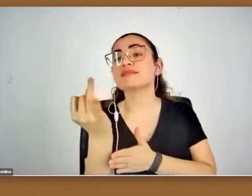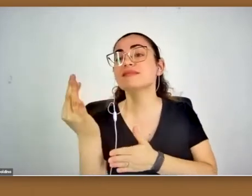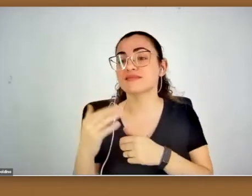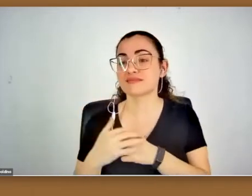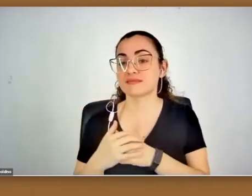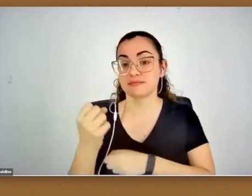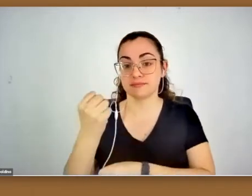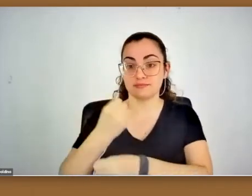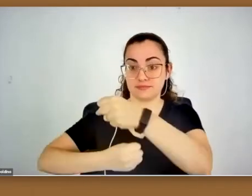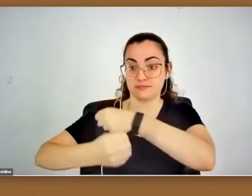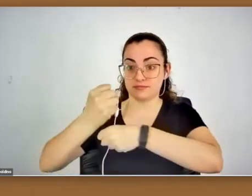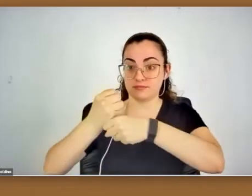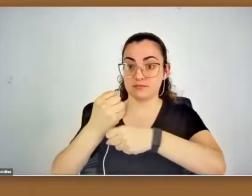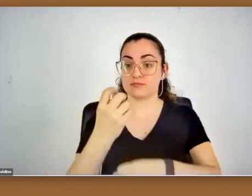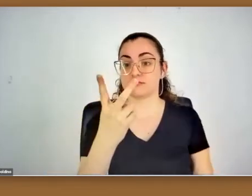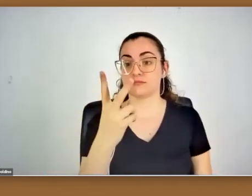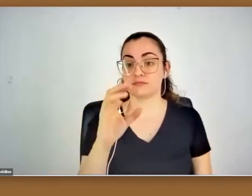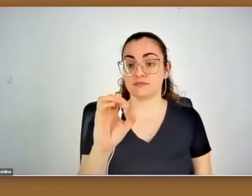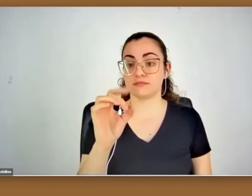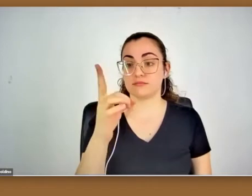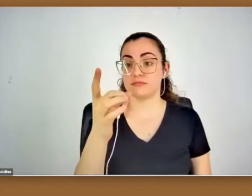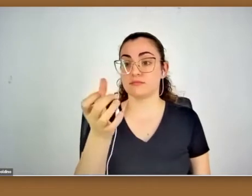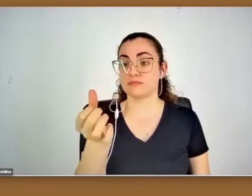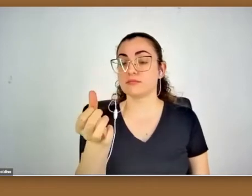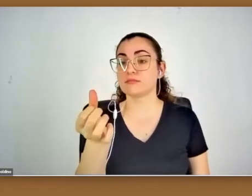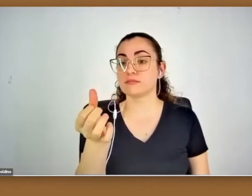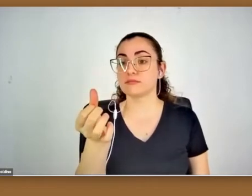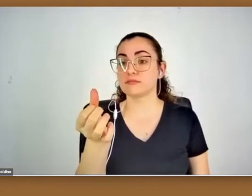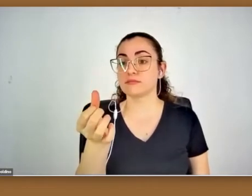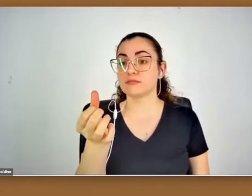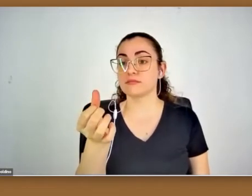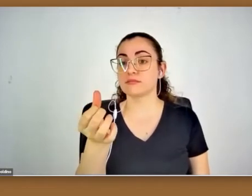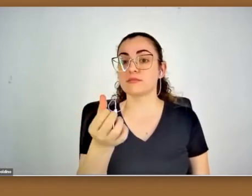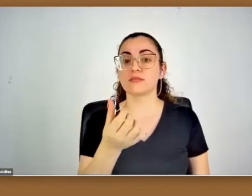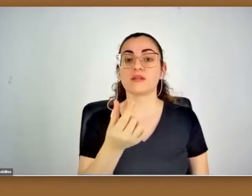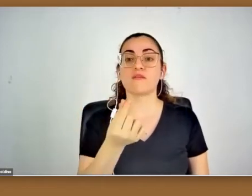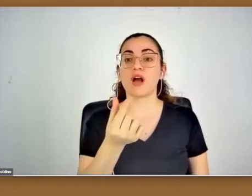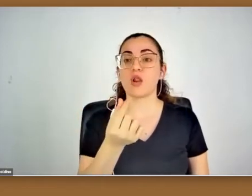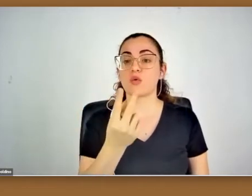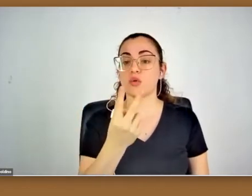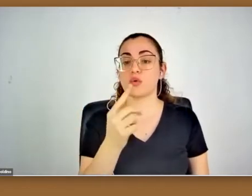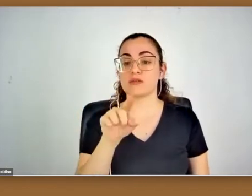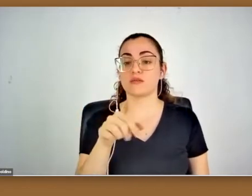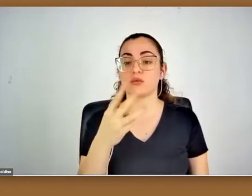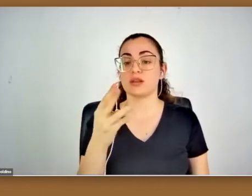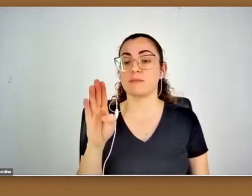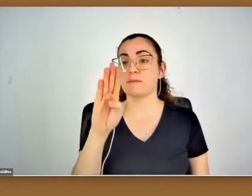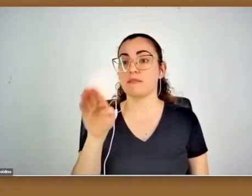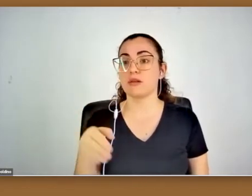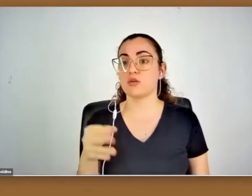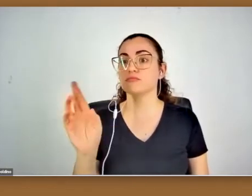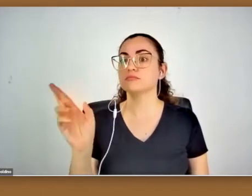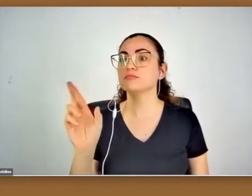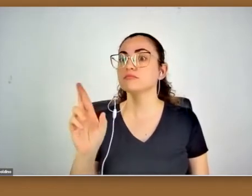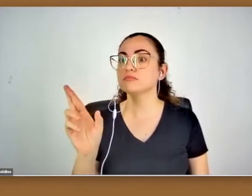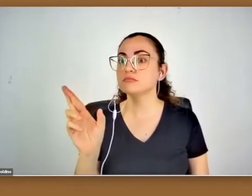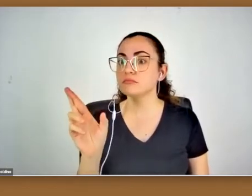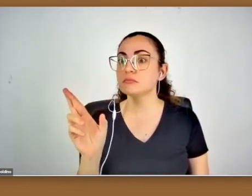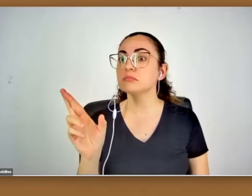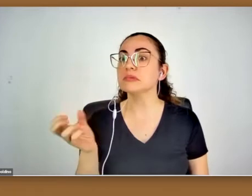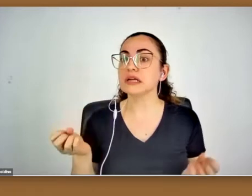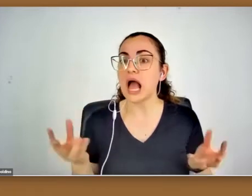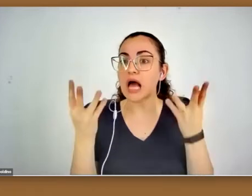essas 3, dengue, zika e chikungunya, foi de 2,3 bilhões de reais. Né?